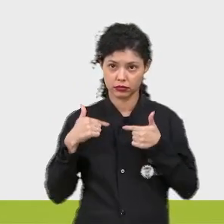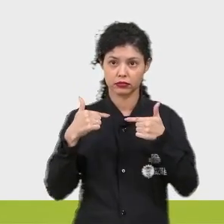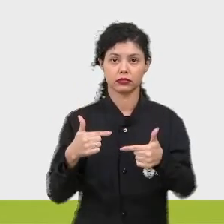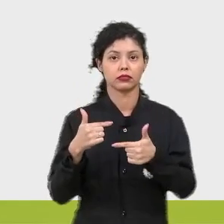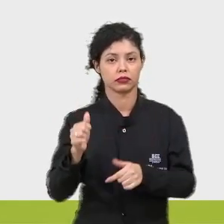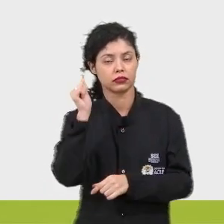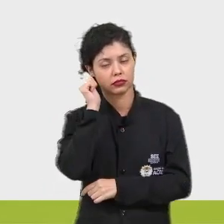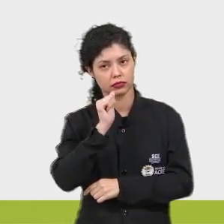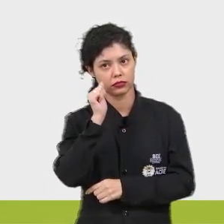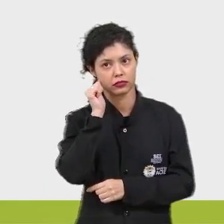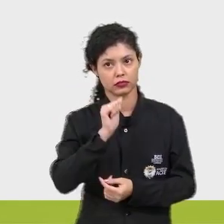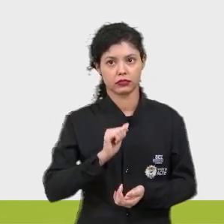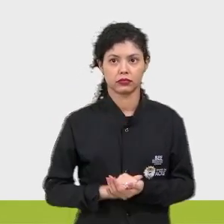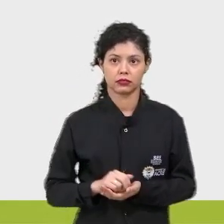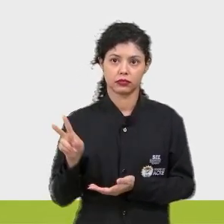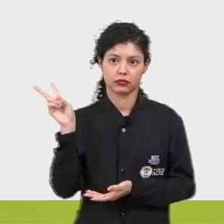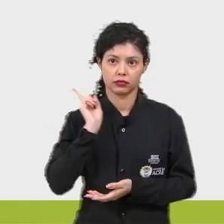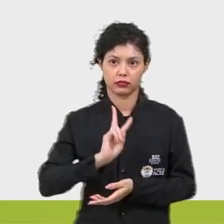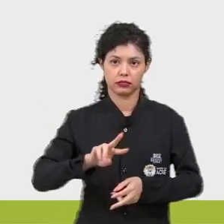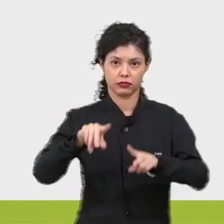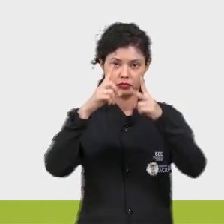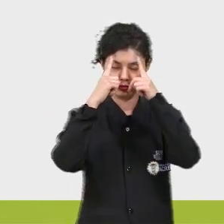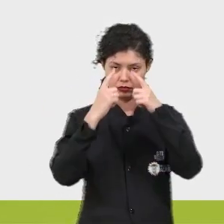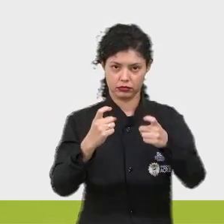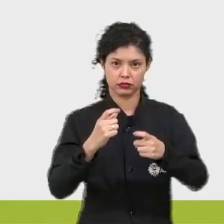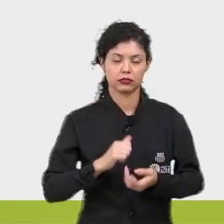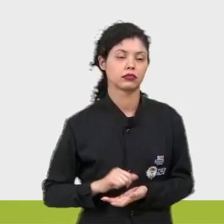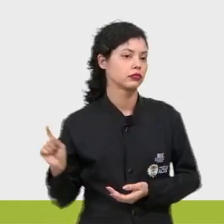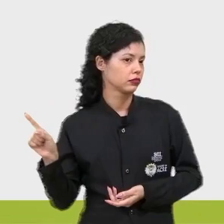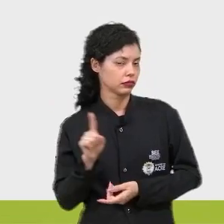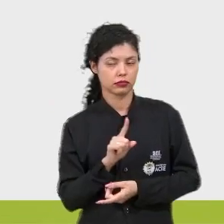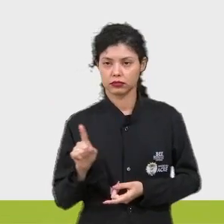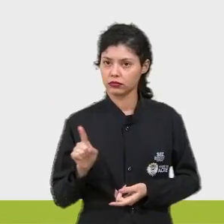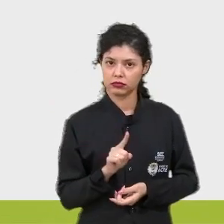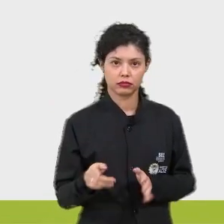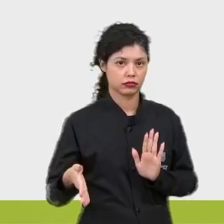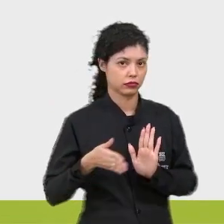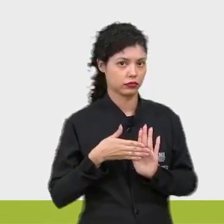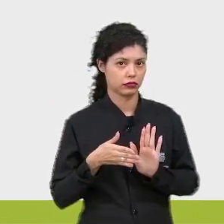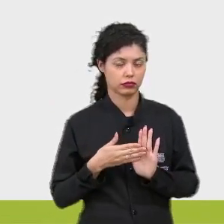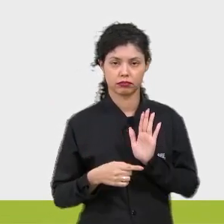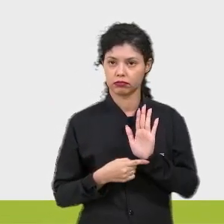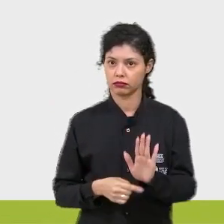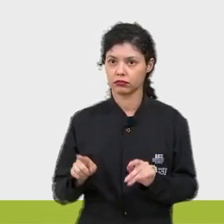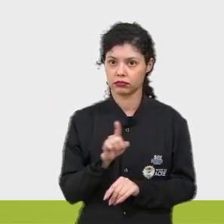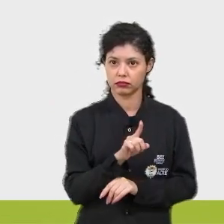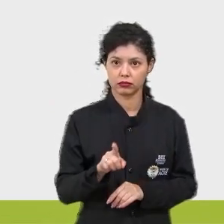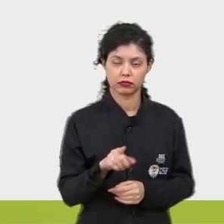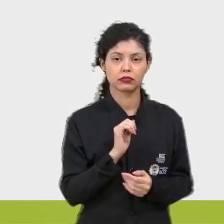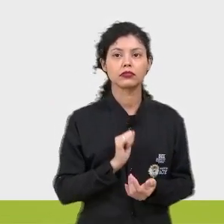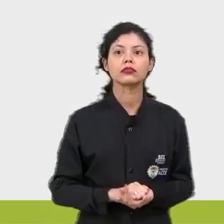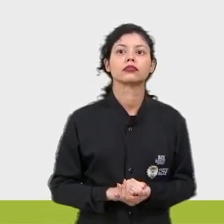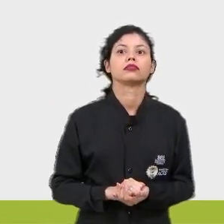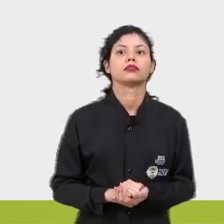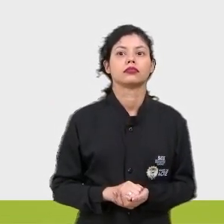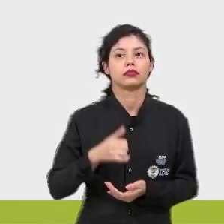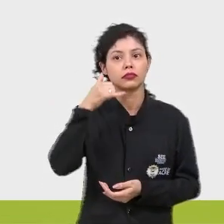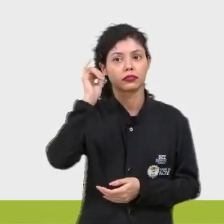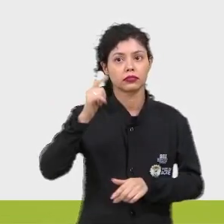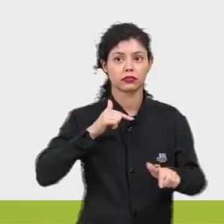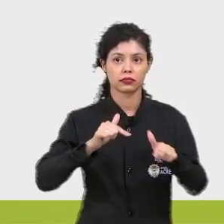defensora da mulher vítima de violência. Pessoal, não é esse o propósito, não é essa a finalidade. Letra